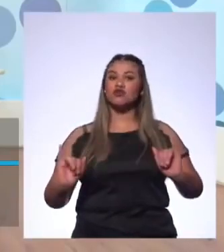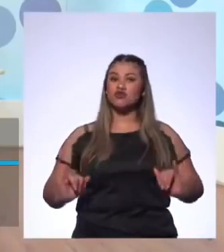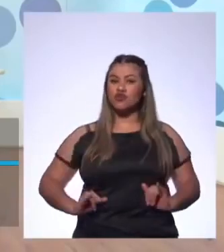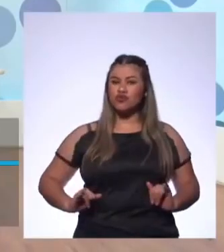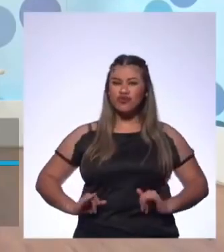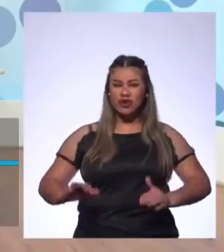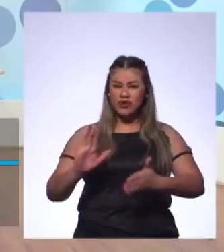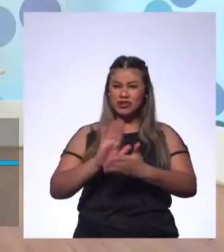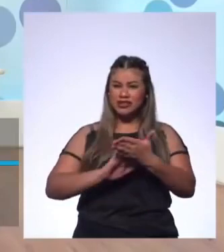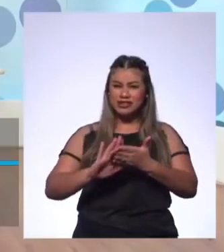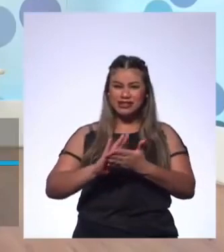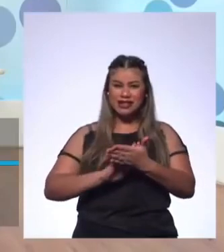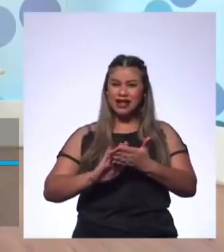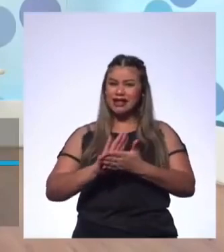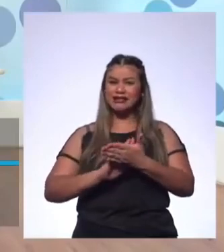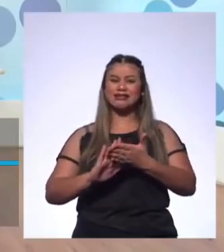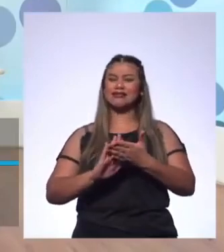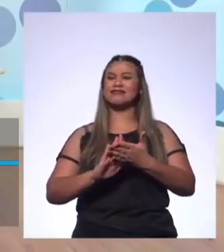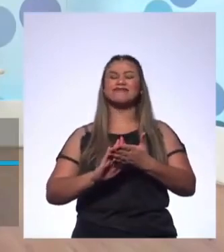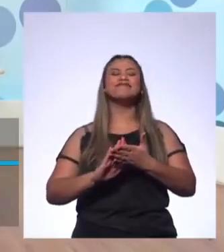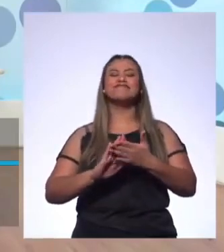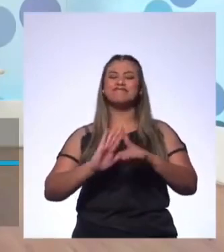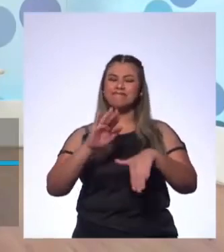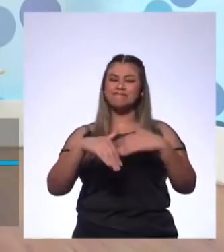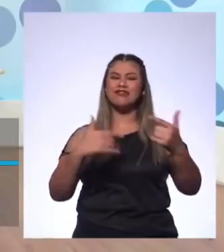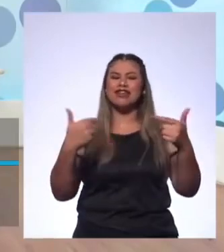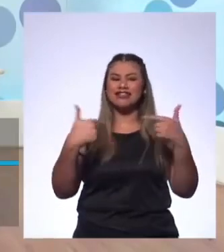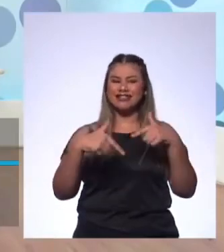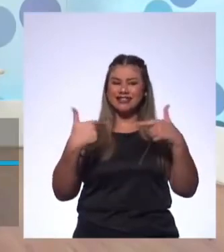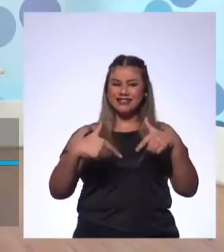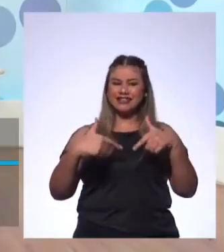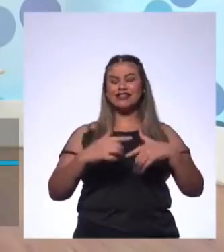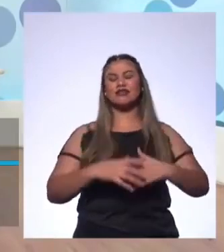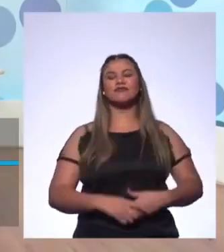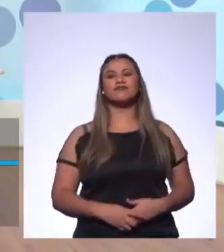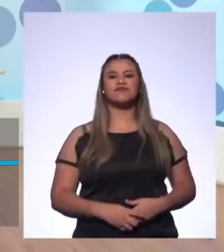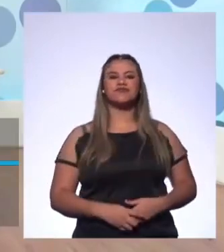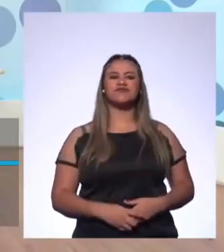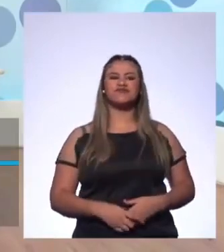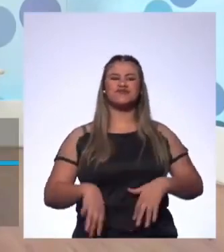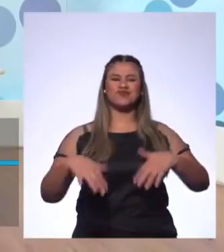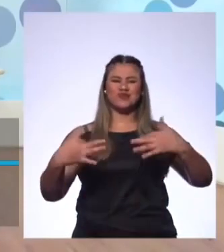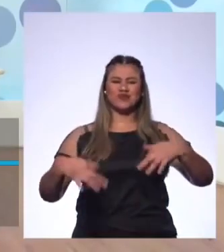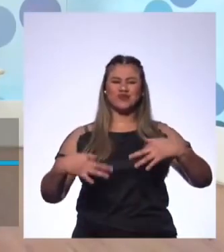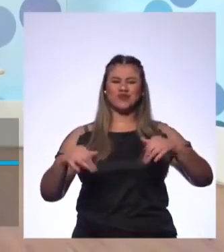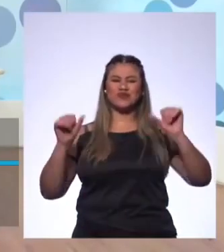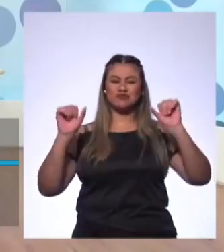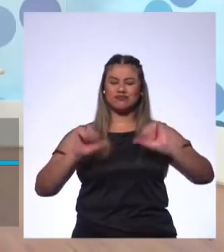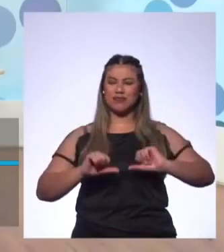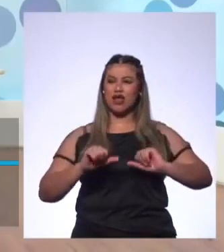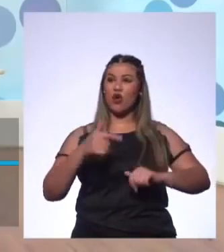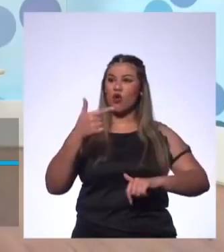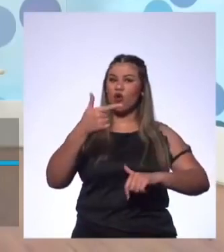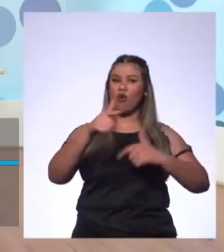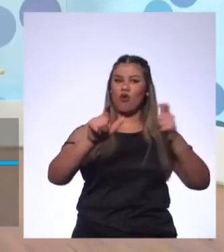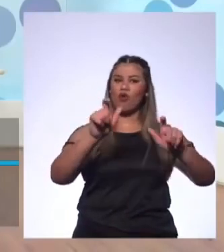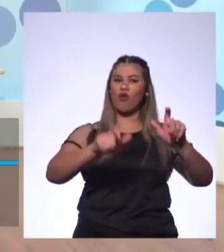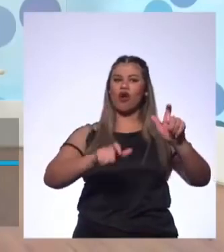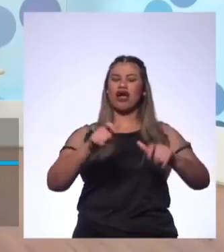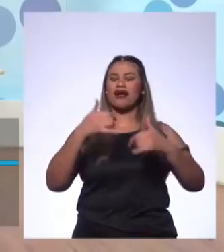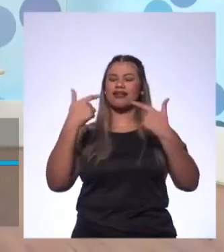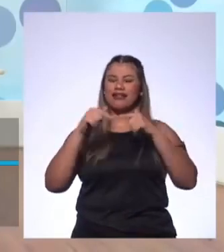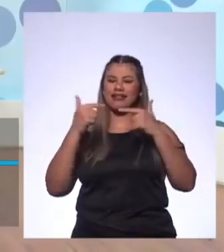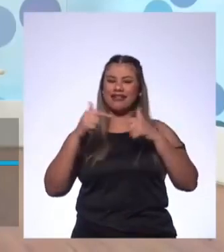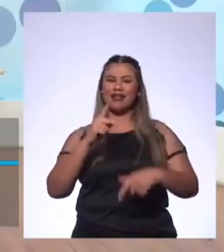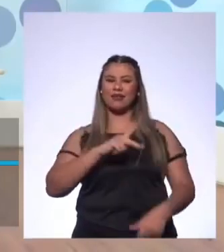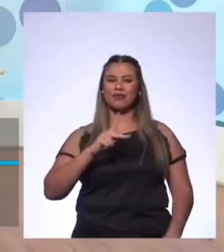alheia. Se machucar é ruim. Também, né? O que mais? Que só dá risada dos outros. Pro